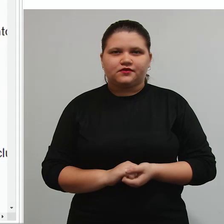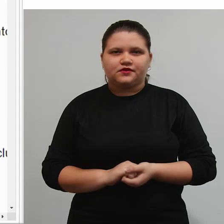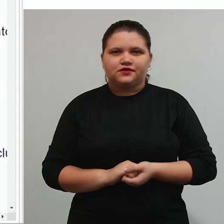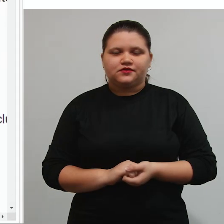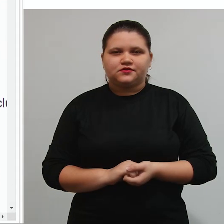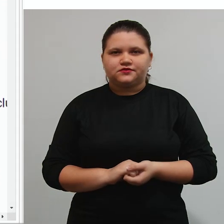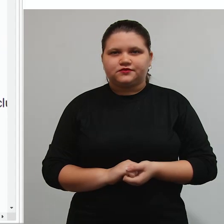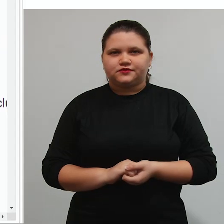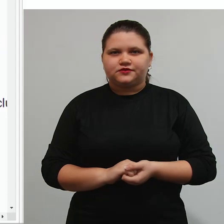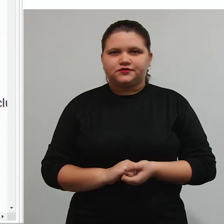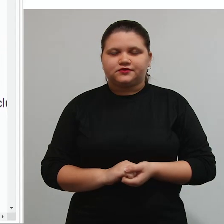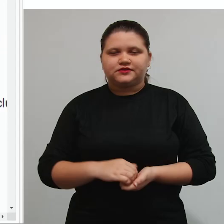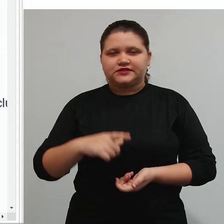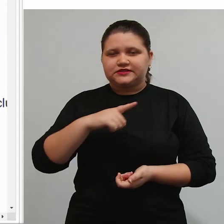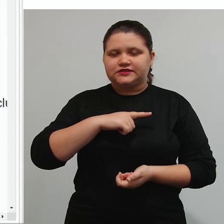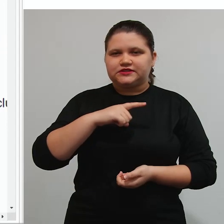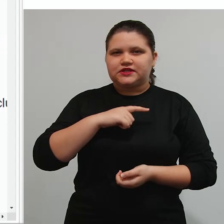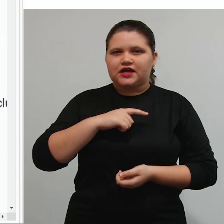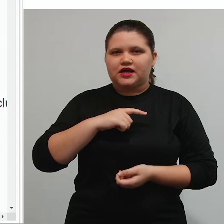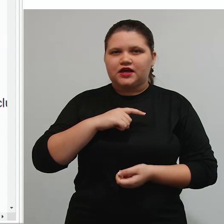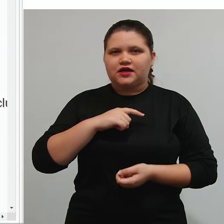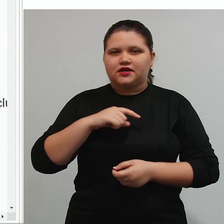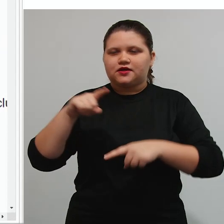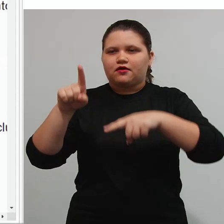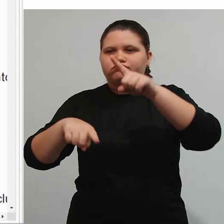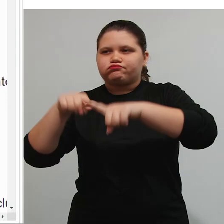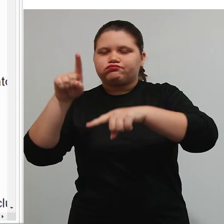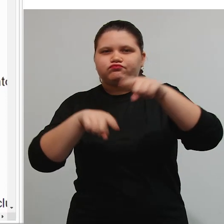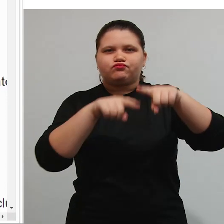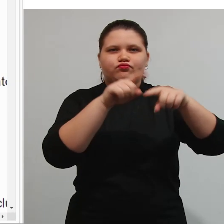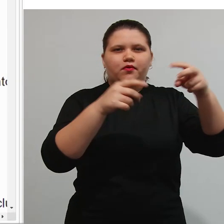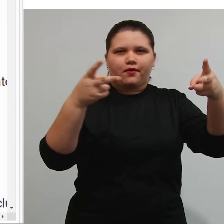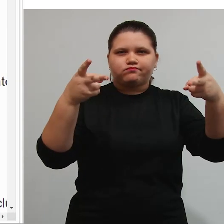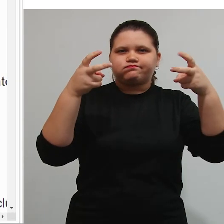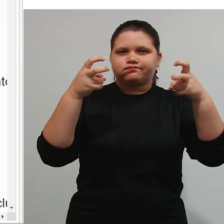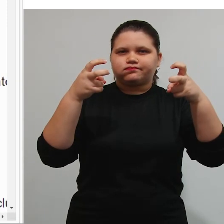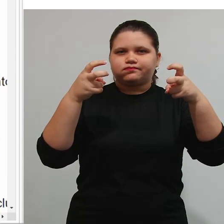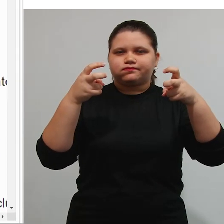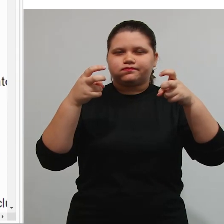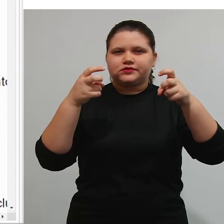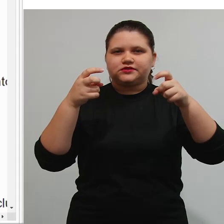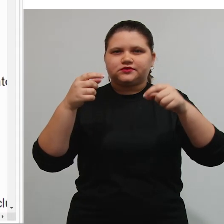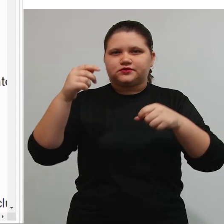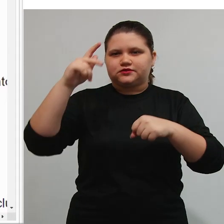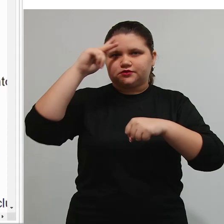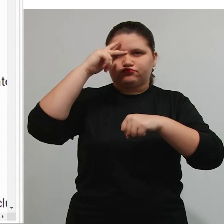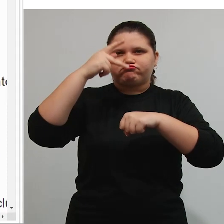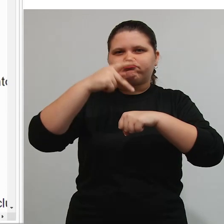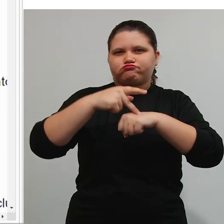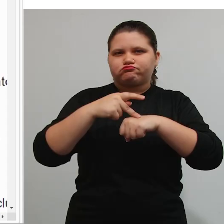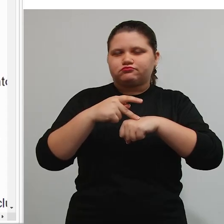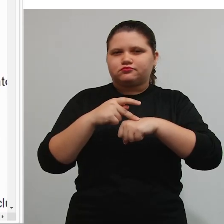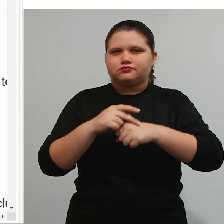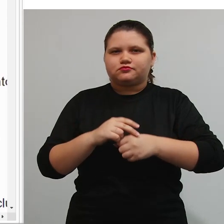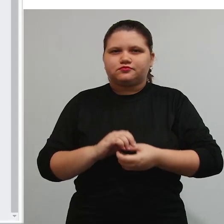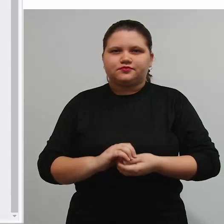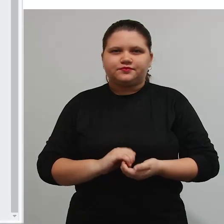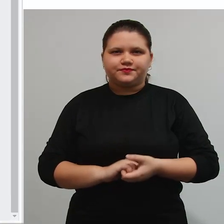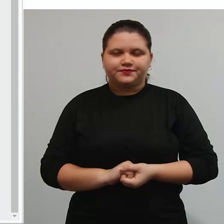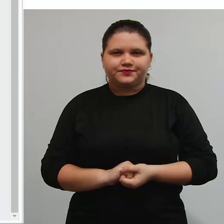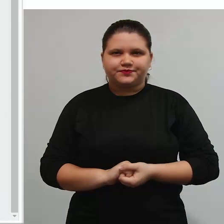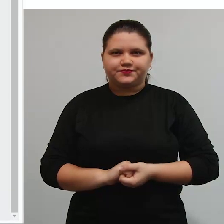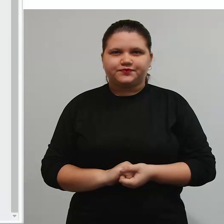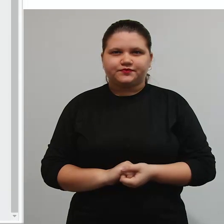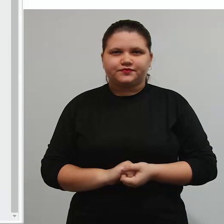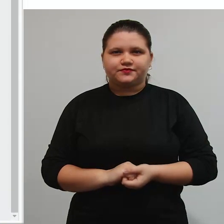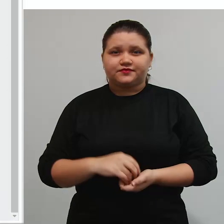a fonte, né? E depois todos os autores que você citou vão ser postos lá nas referências, tá bom? Então essa é